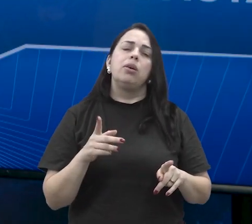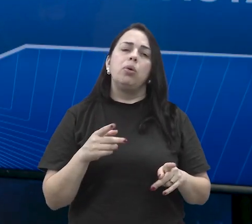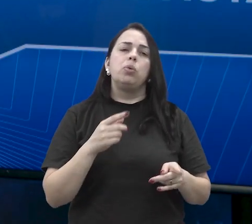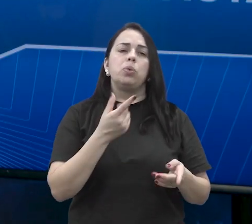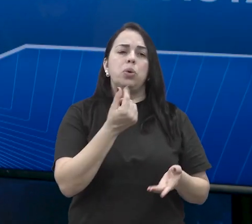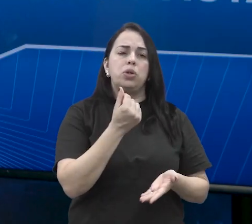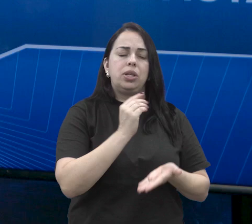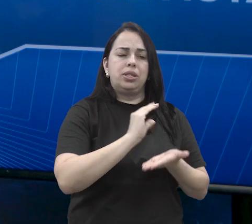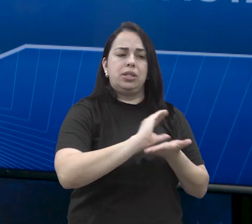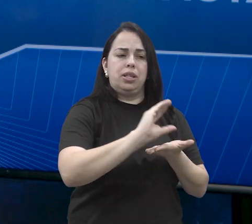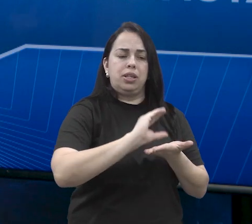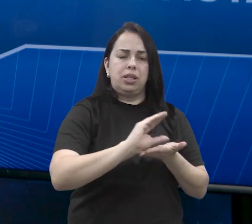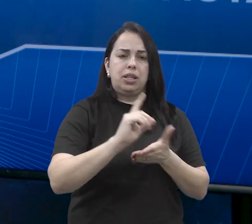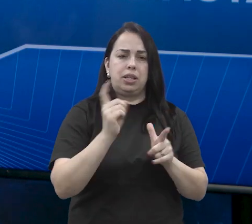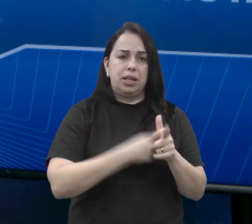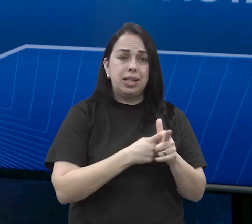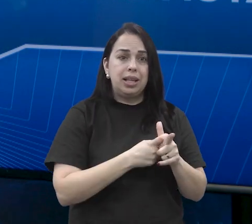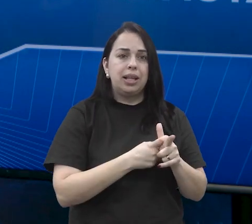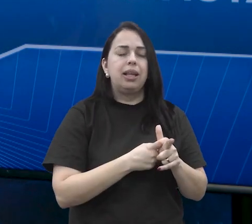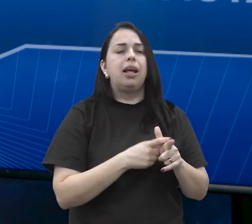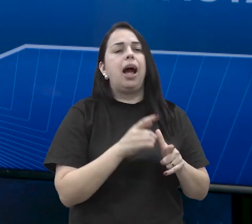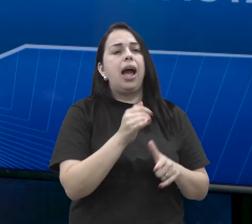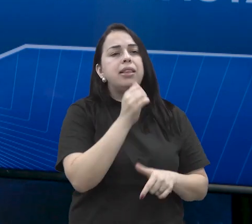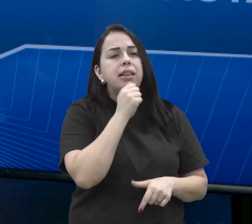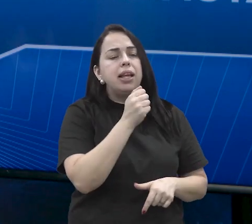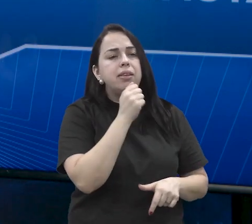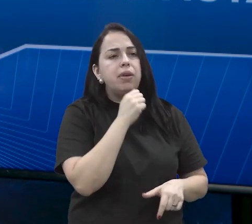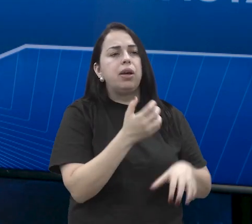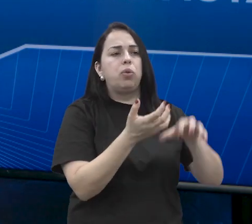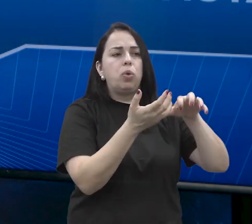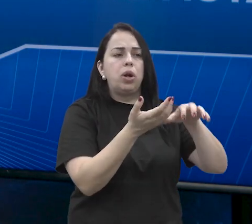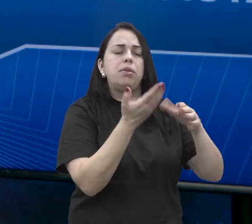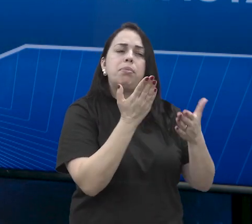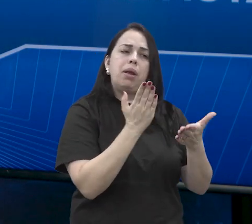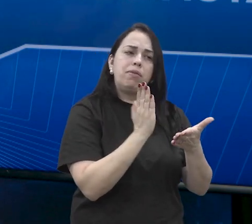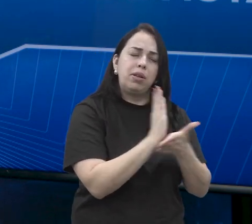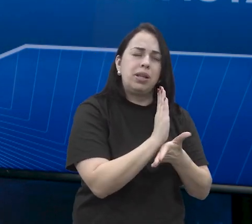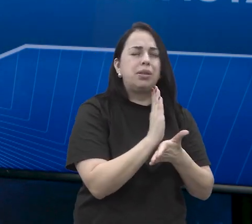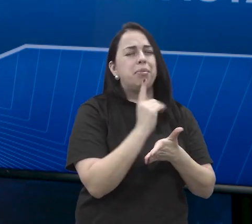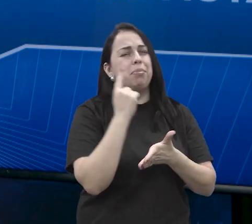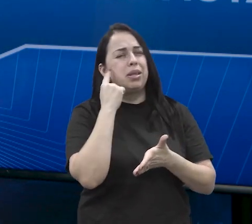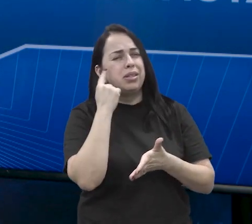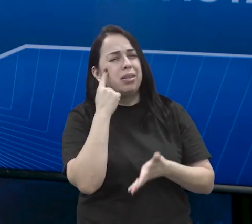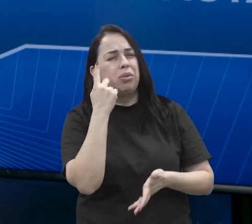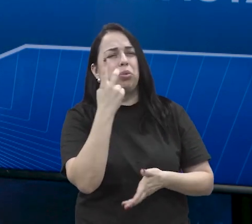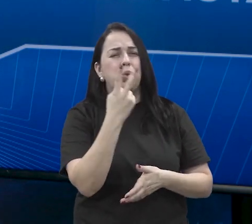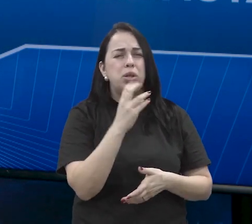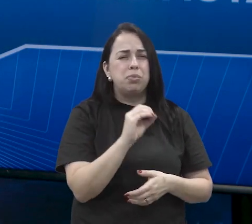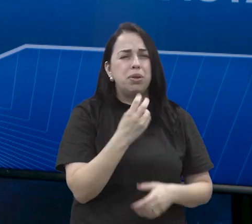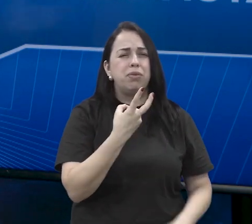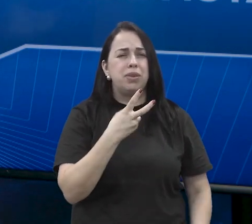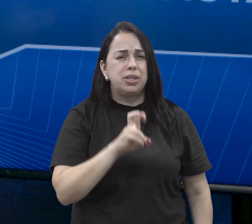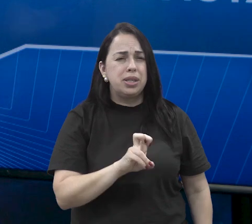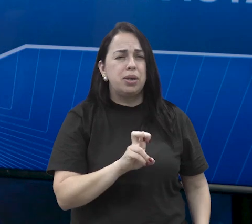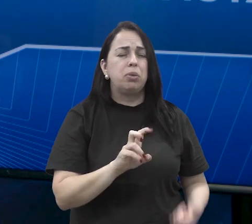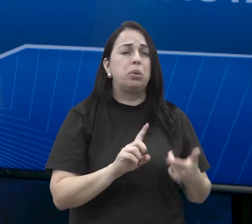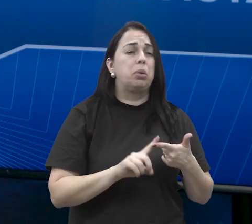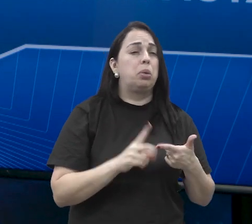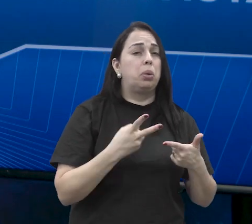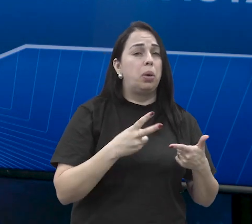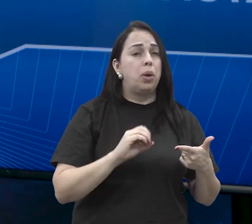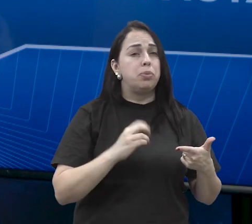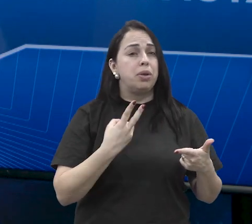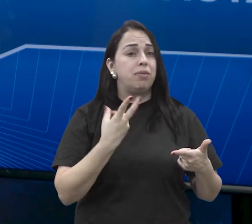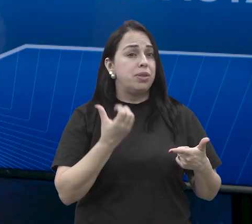dessas despesas, até que seja aprovado pelo Congresso, até que isso tramite, nós estamos falando em 2025, ano que vem ou 2026,